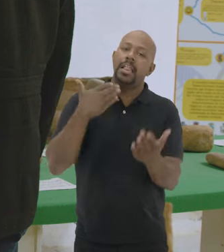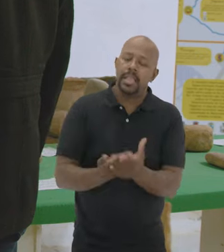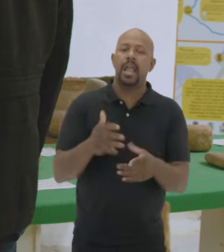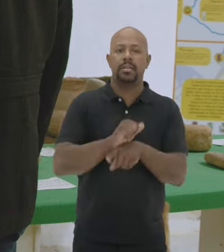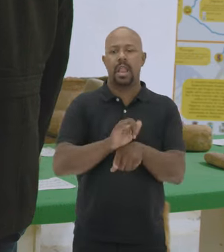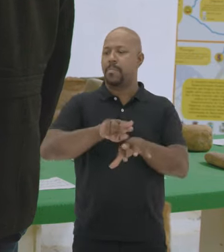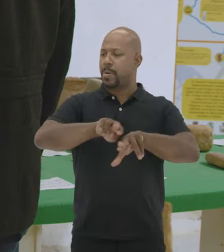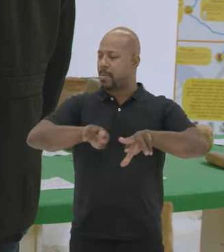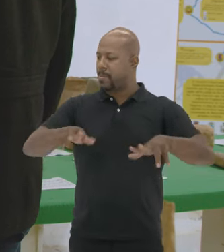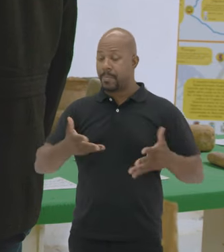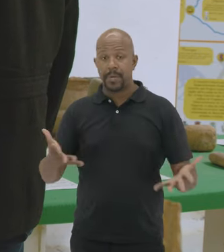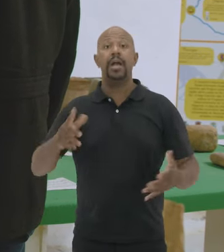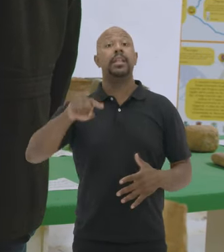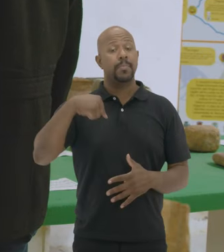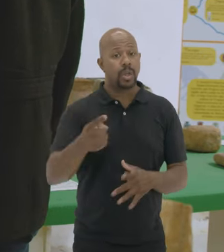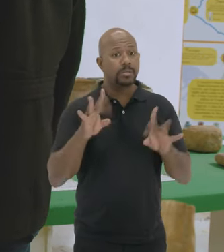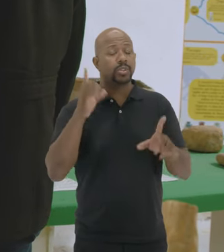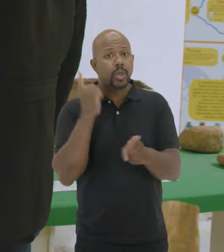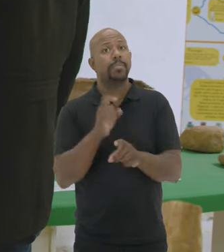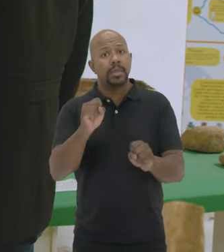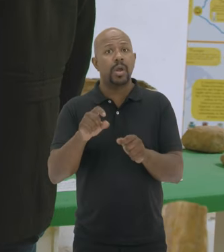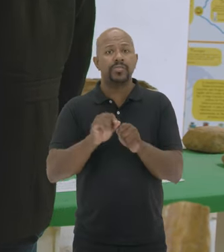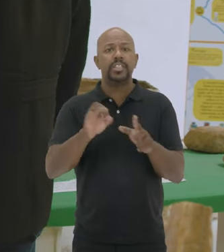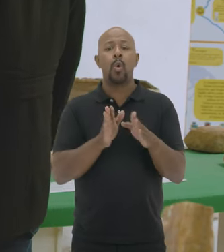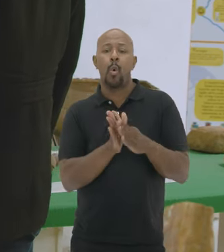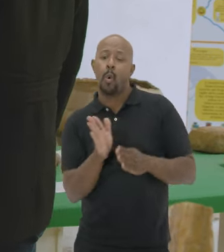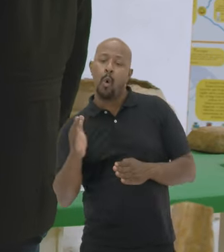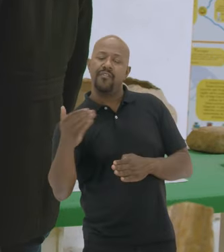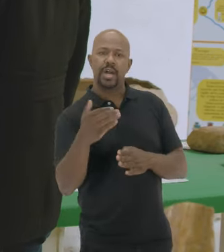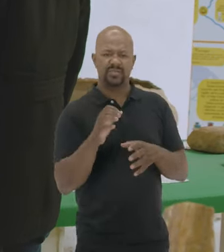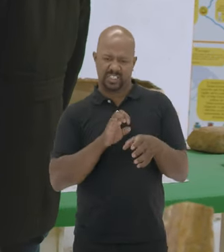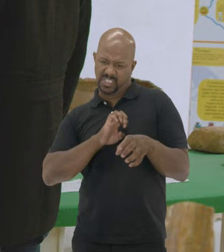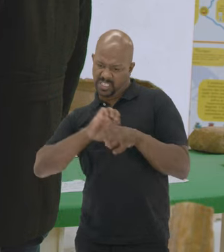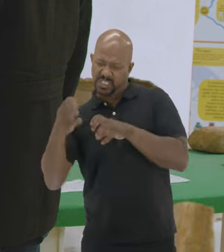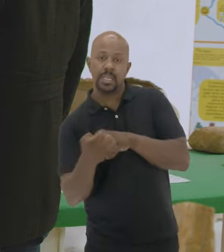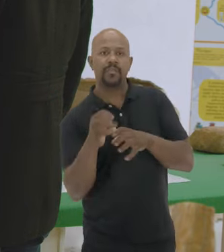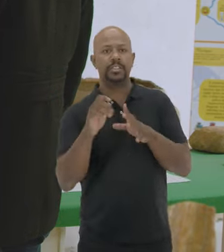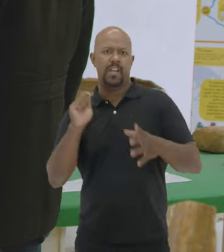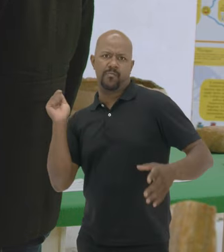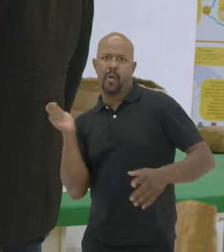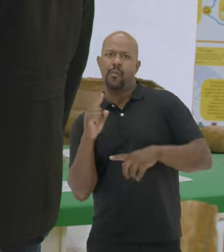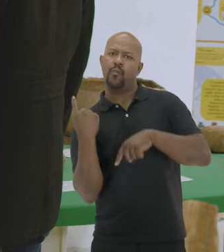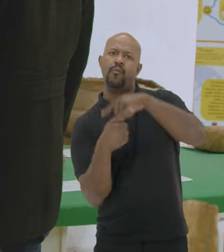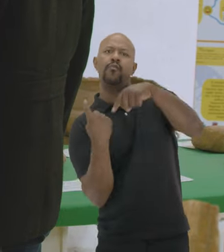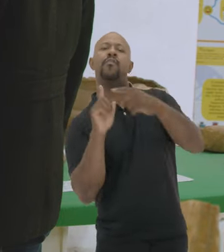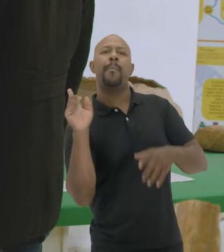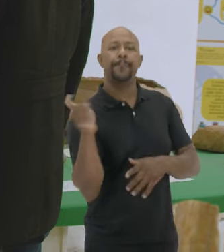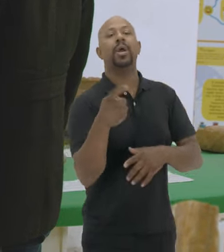chegar a esses formatos todos aqui depois tu descobre que tu pode fazer um com curva que tu jogar lá naquele bicho